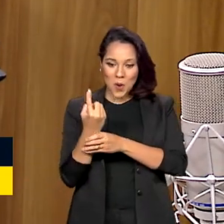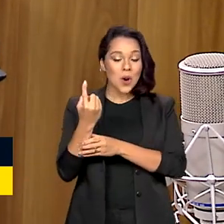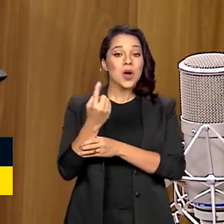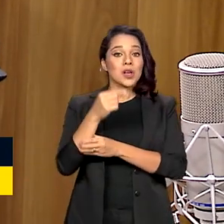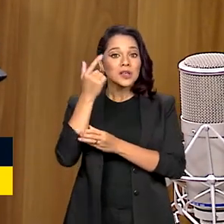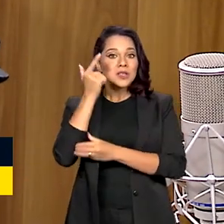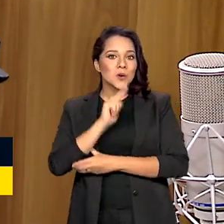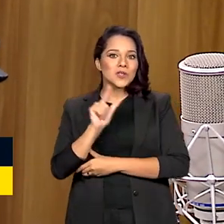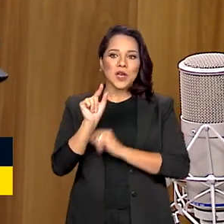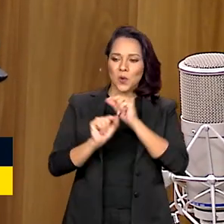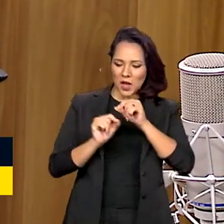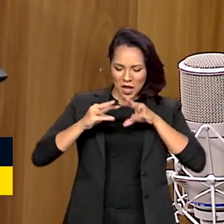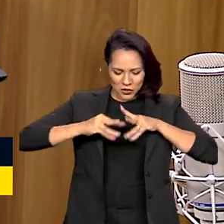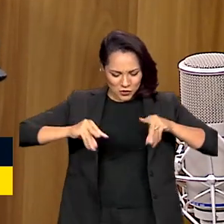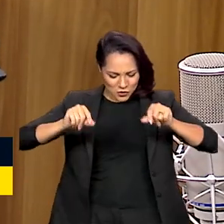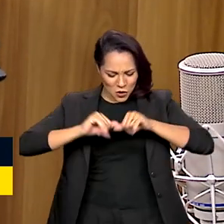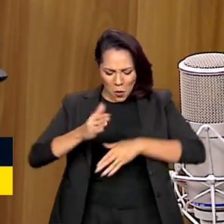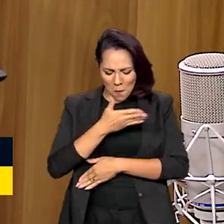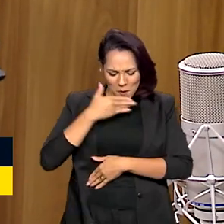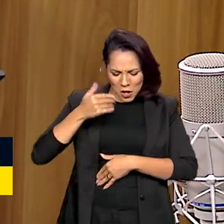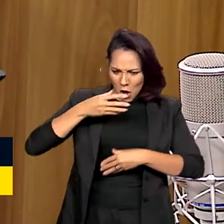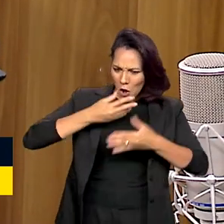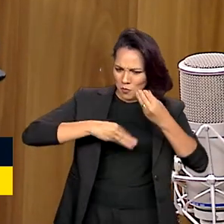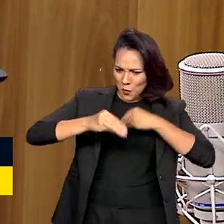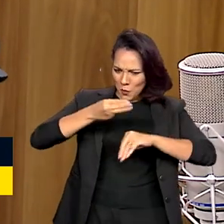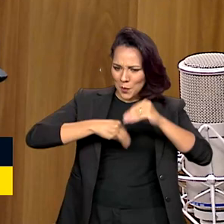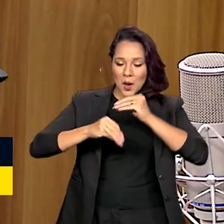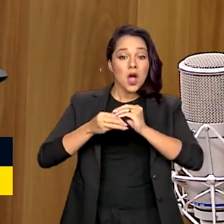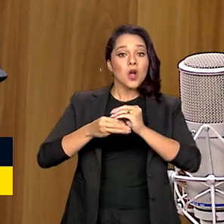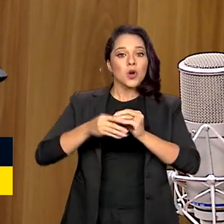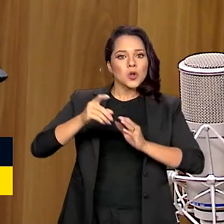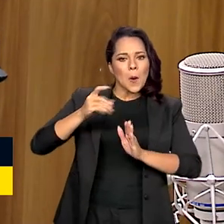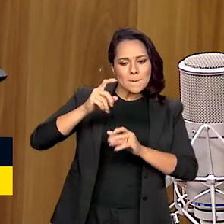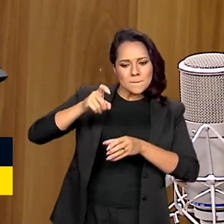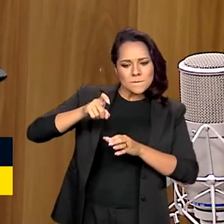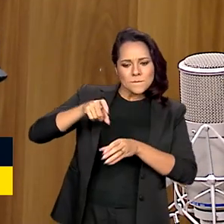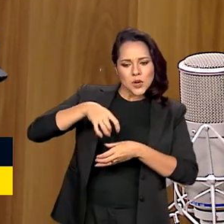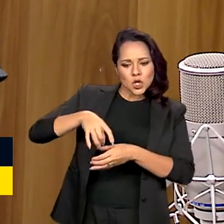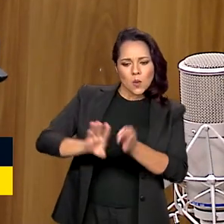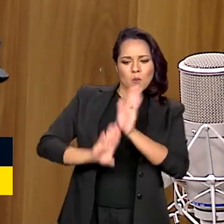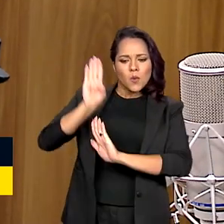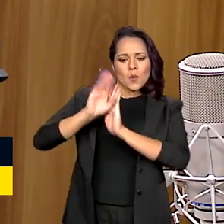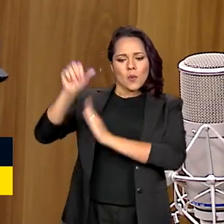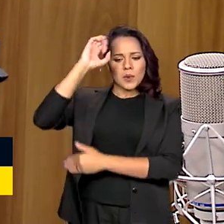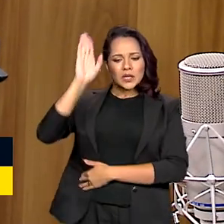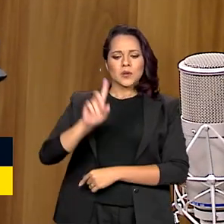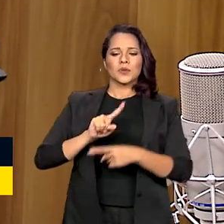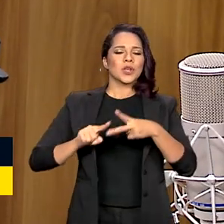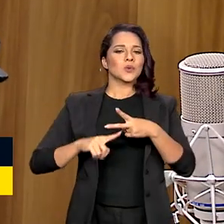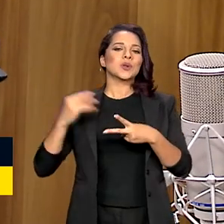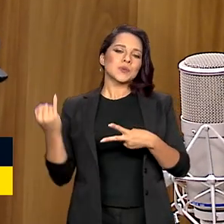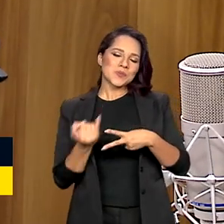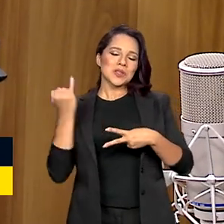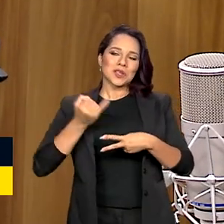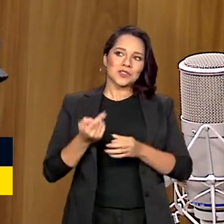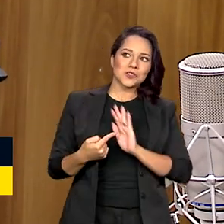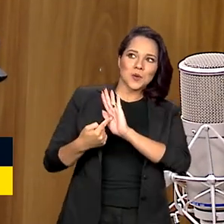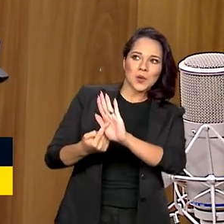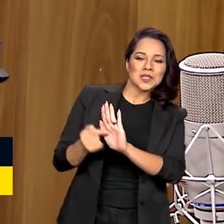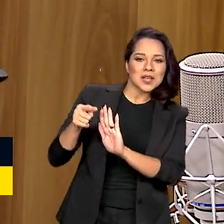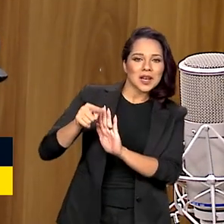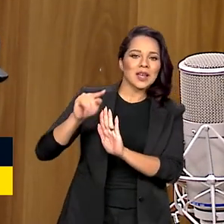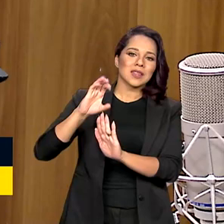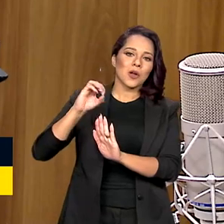que você restaura o seu solo, você melhora o seu solo quando você bate recorde de produção. Então, eu acho que o Brasil tem duas posições que a gente vai levar lá e